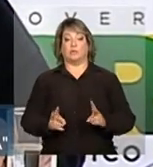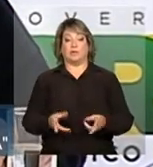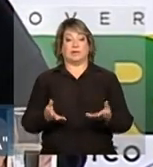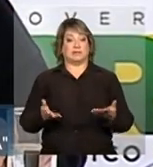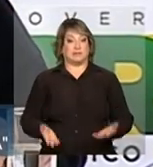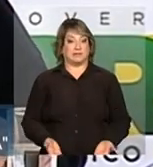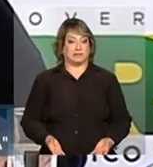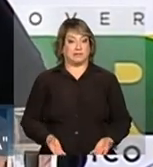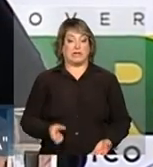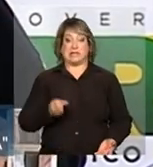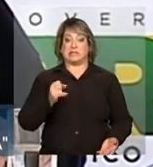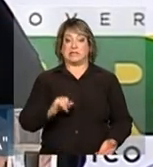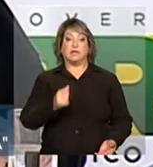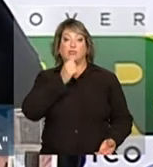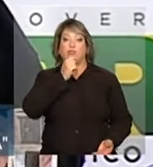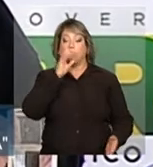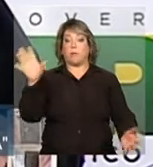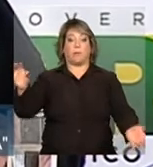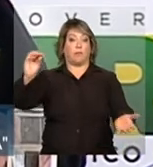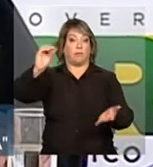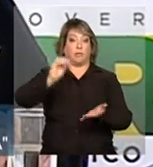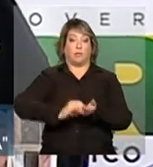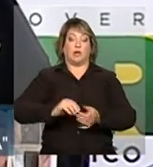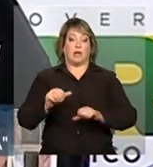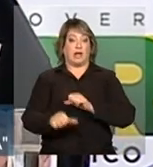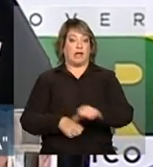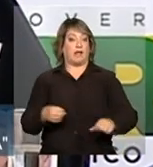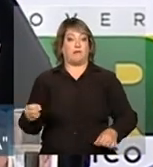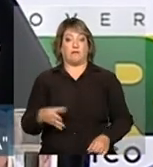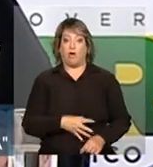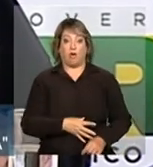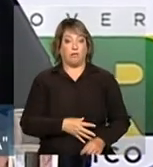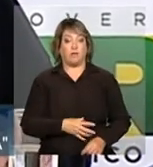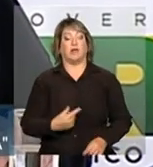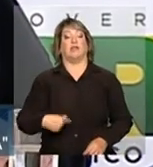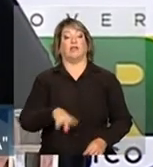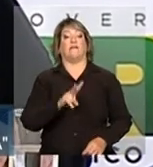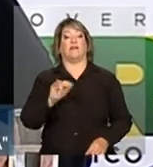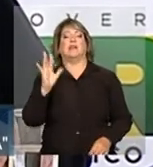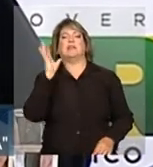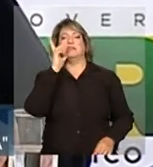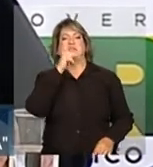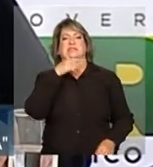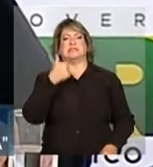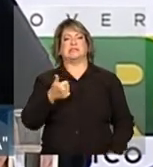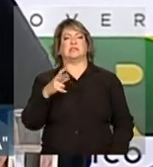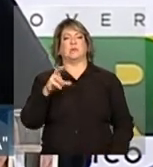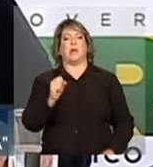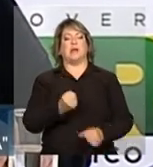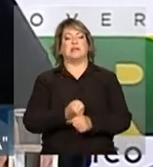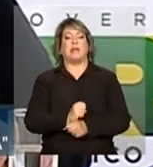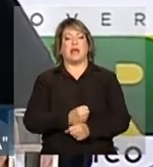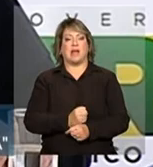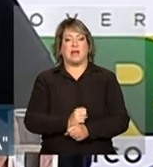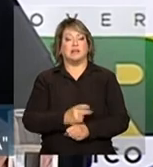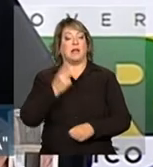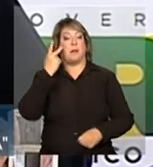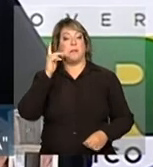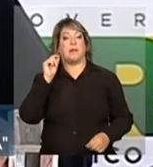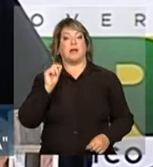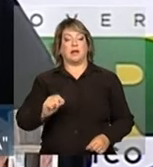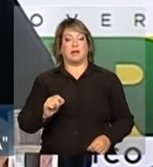não introduzirmos mudanças e reformas, nós levaremos 150 anos